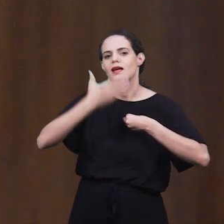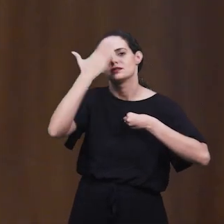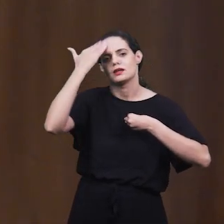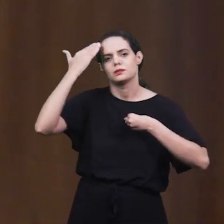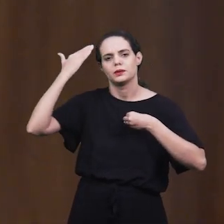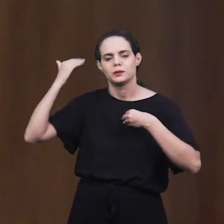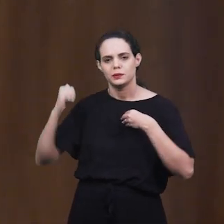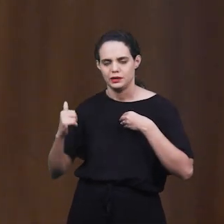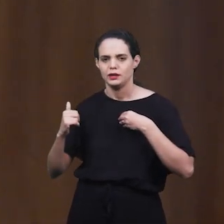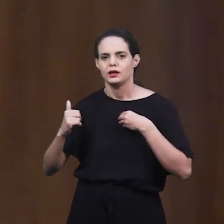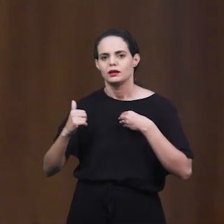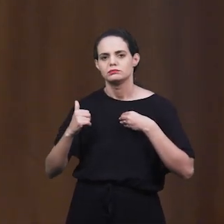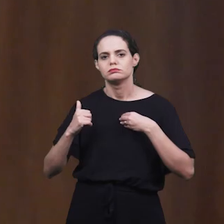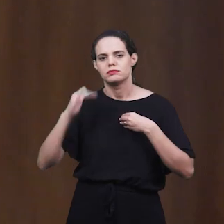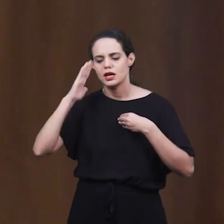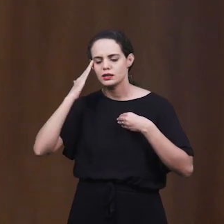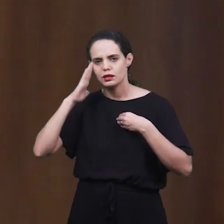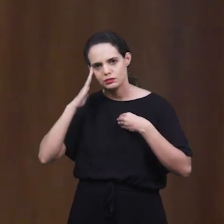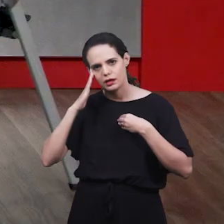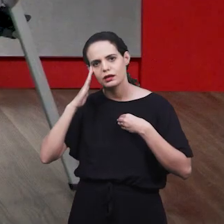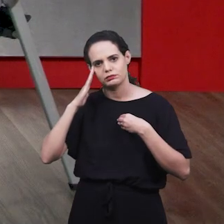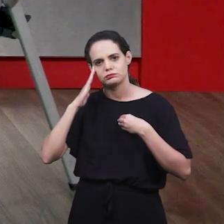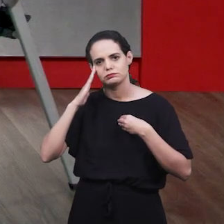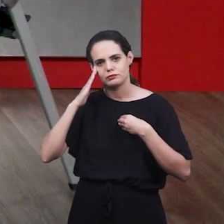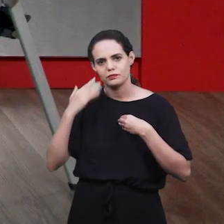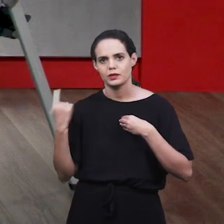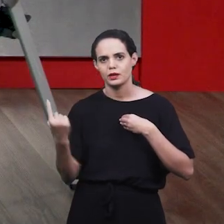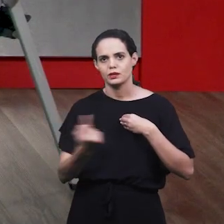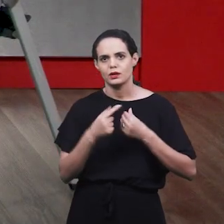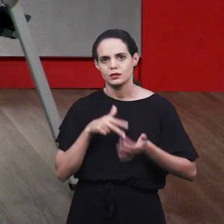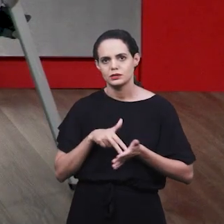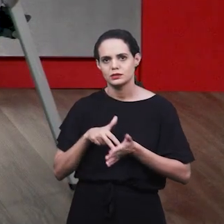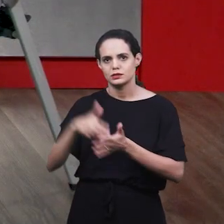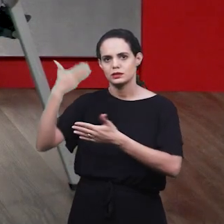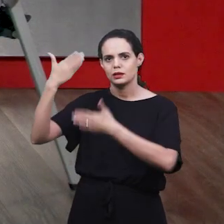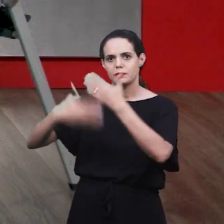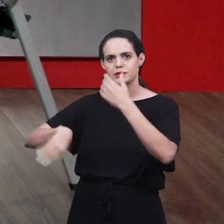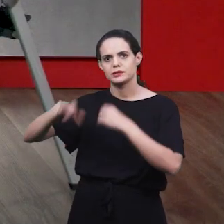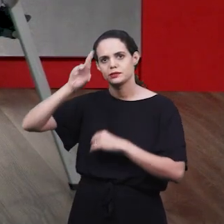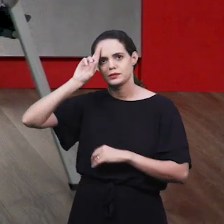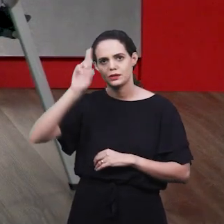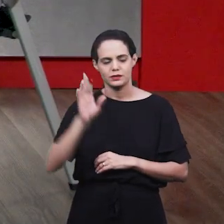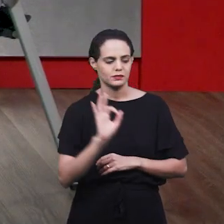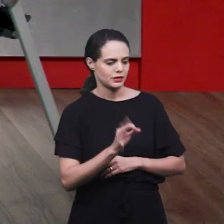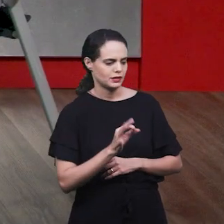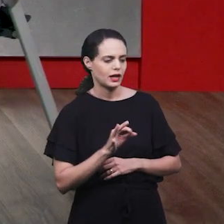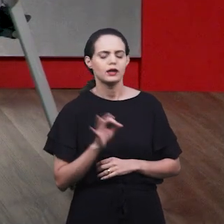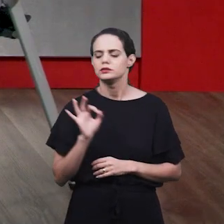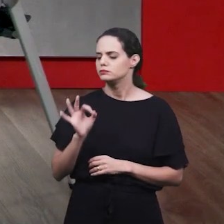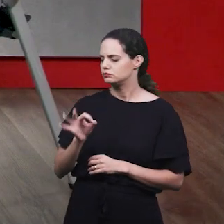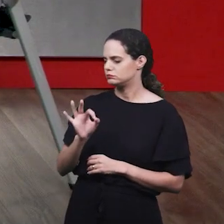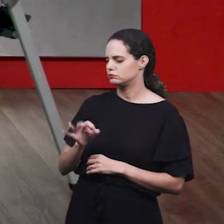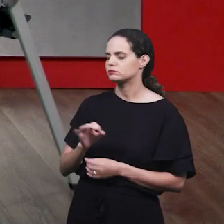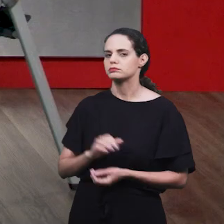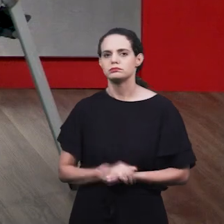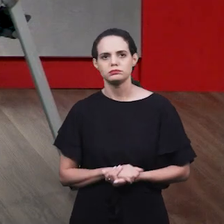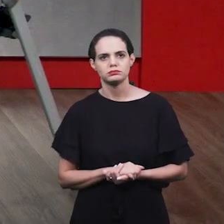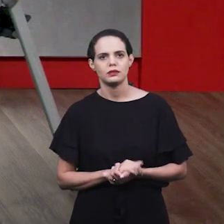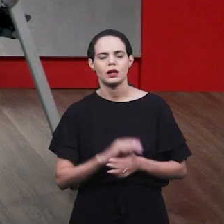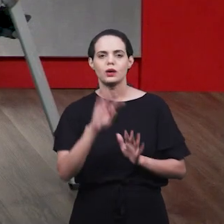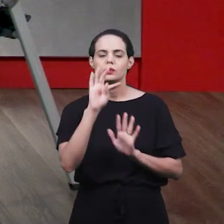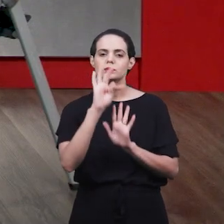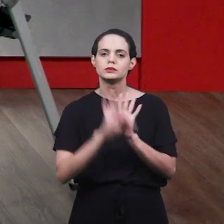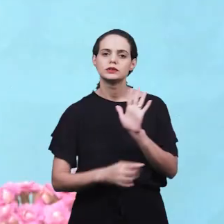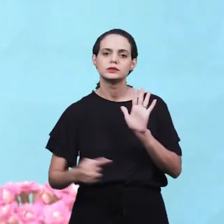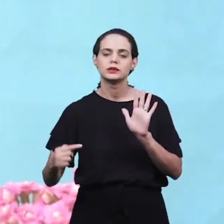nos caminhos do Senhor. Não é verdade, Natália? É verdade, exatamente, Bruna. O texto bíblico,